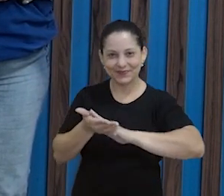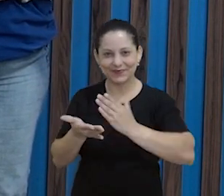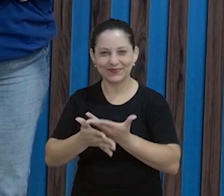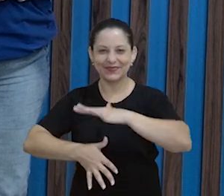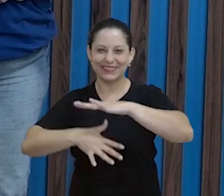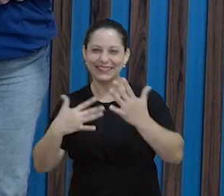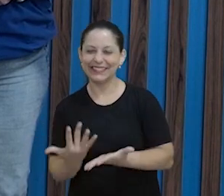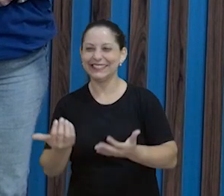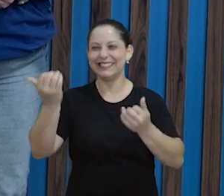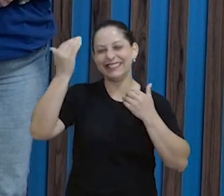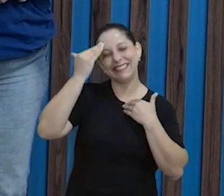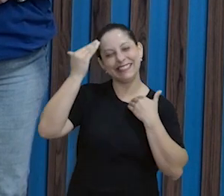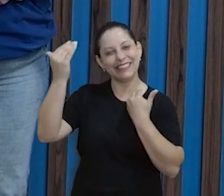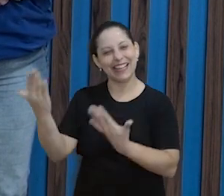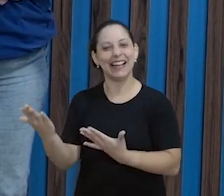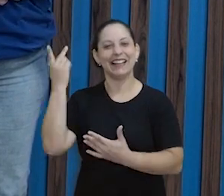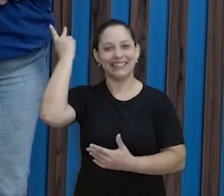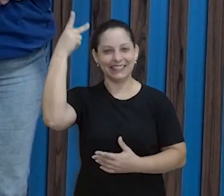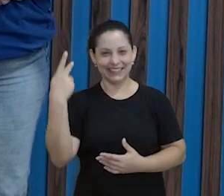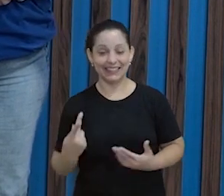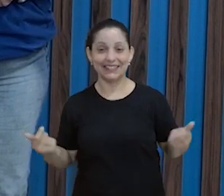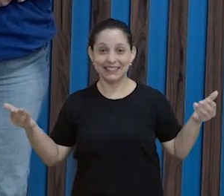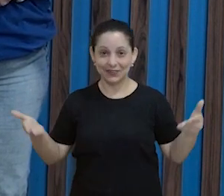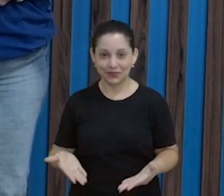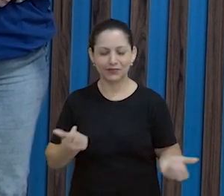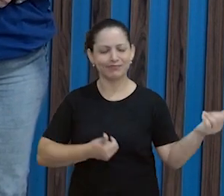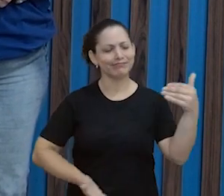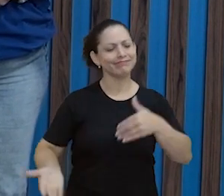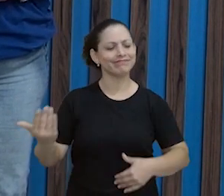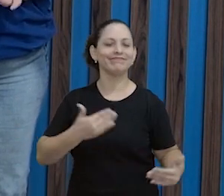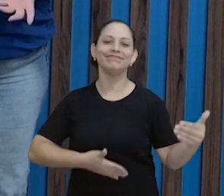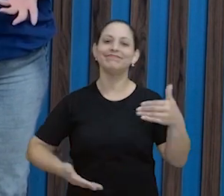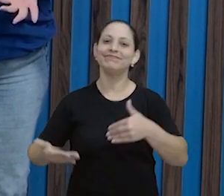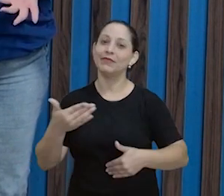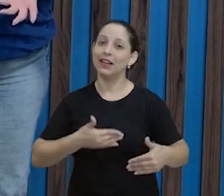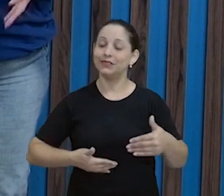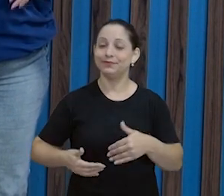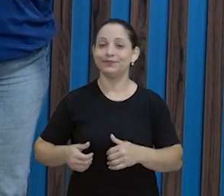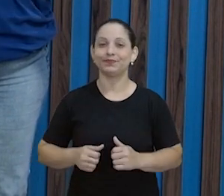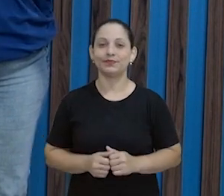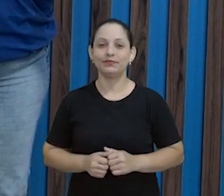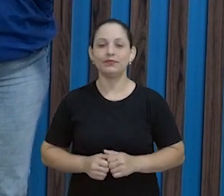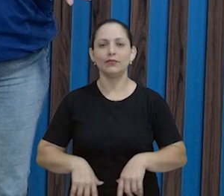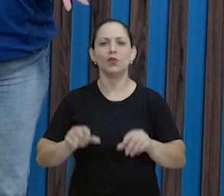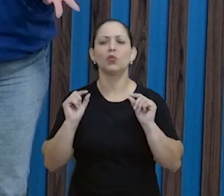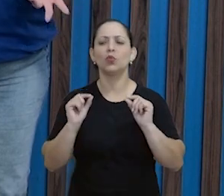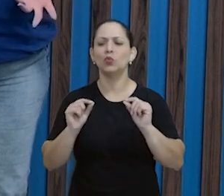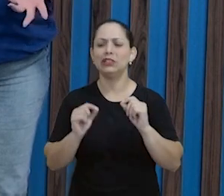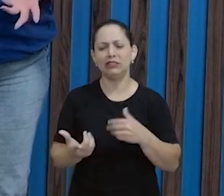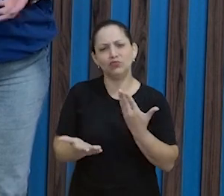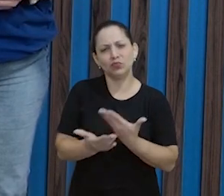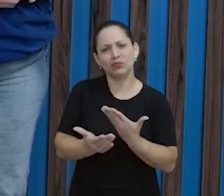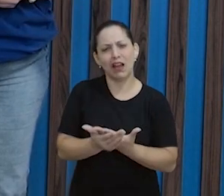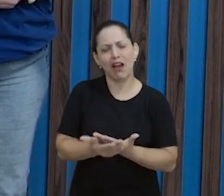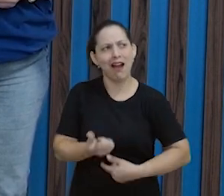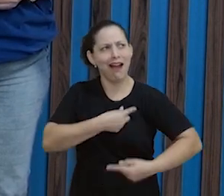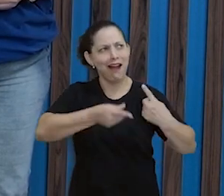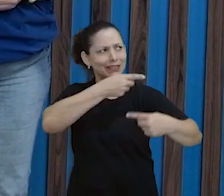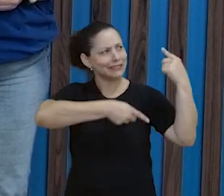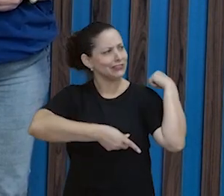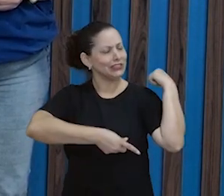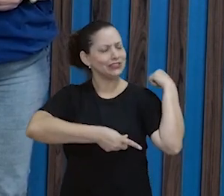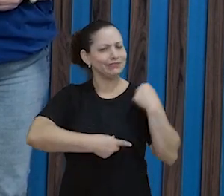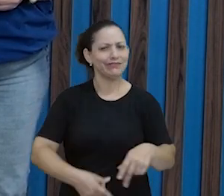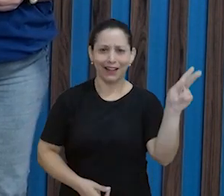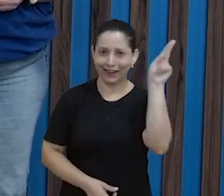Libras. Obrigada, Késia, pela sua presença hoje. E então, gente, o que foi que a gente viu na última aula, hein? Vocês